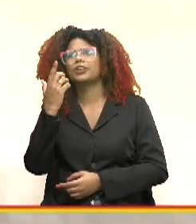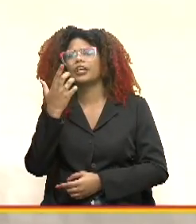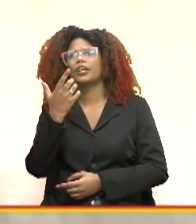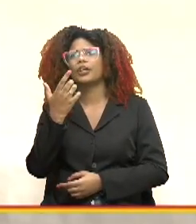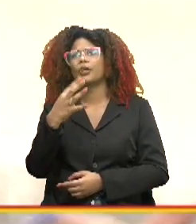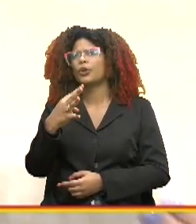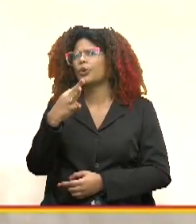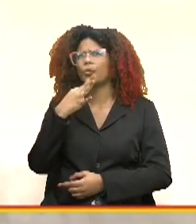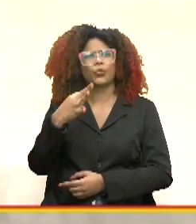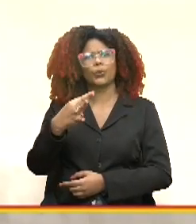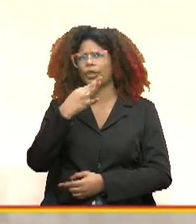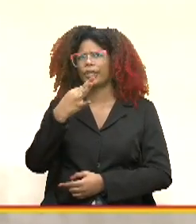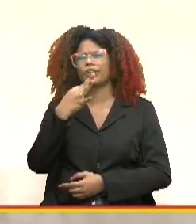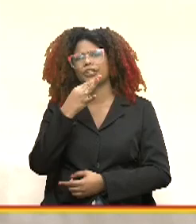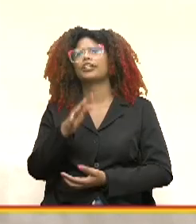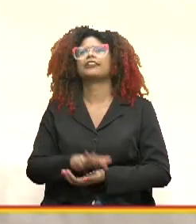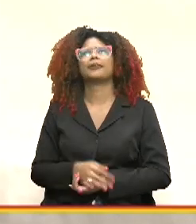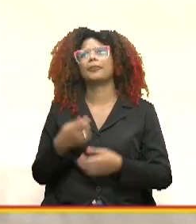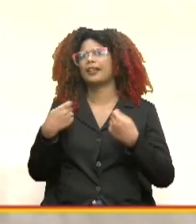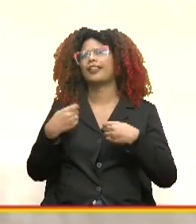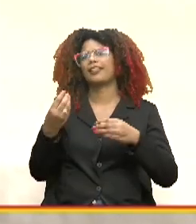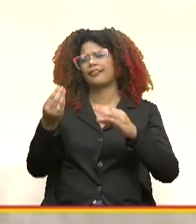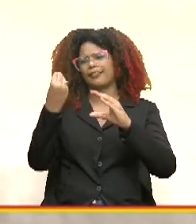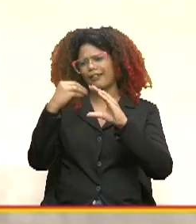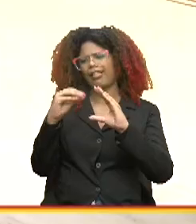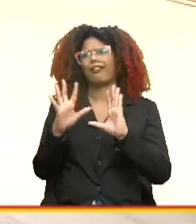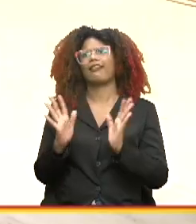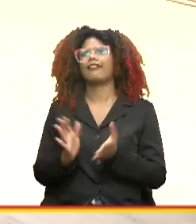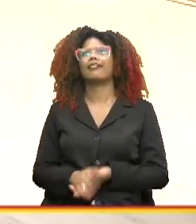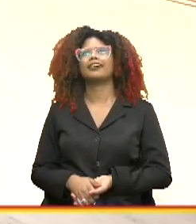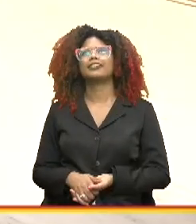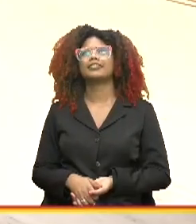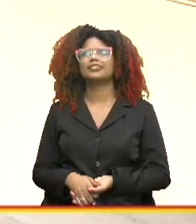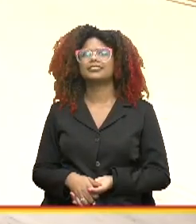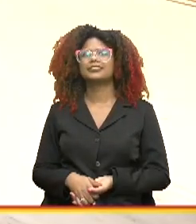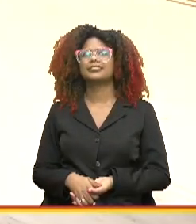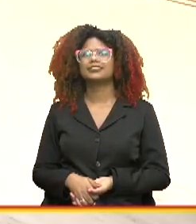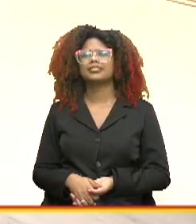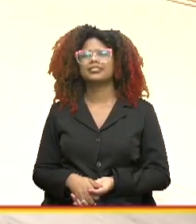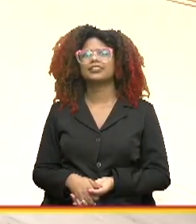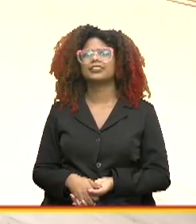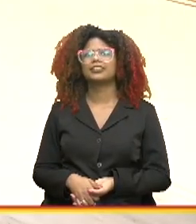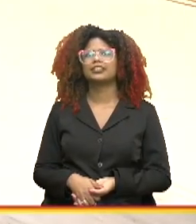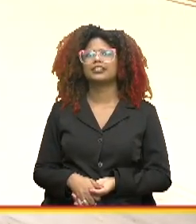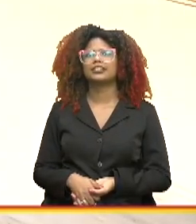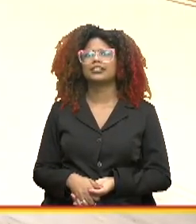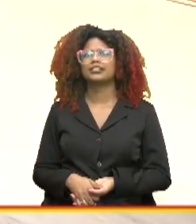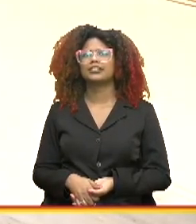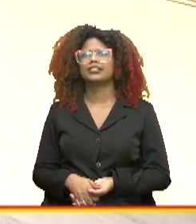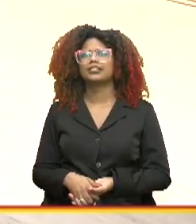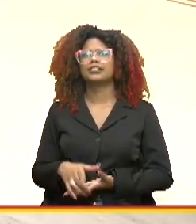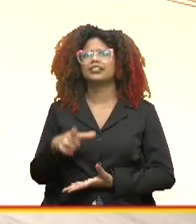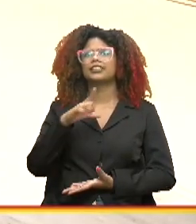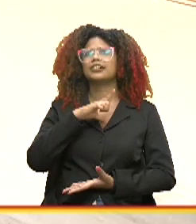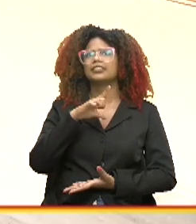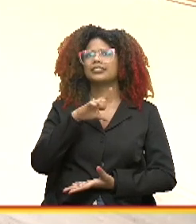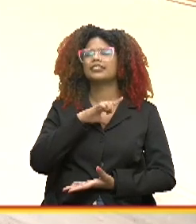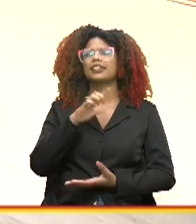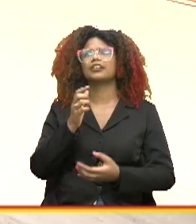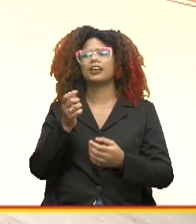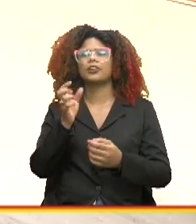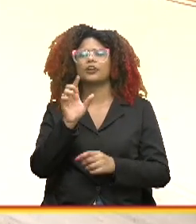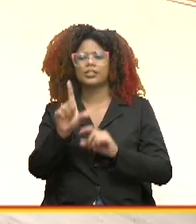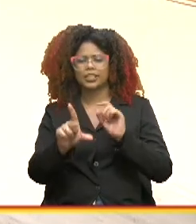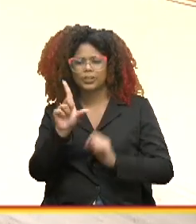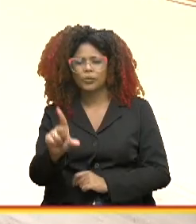né que vem pai desconhecido quando é se tu botar ali se tu mas aí existe até tu pode clicar ali